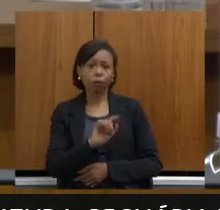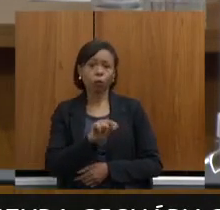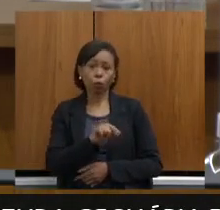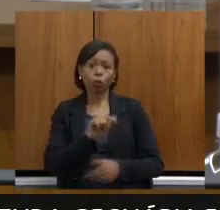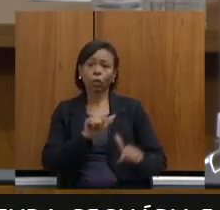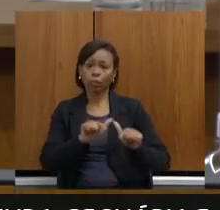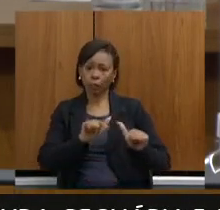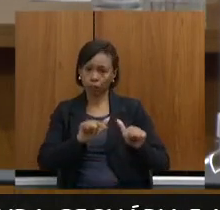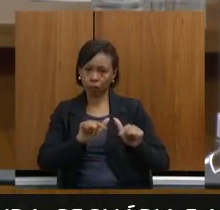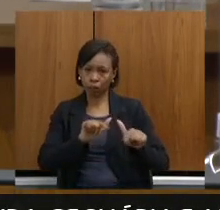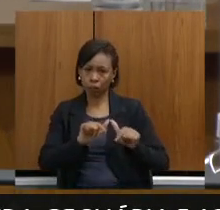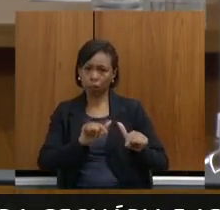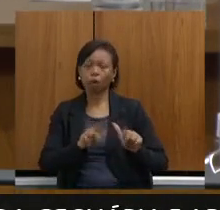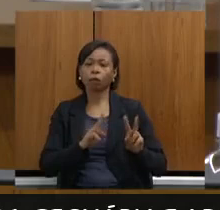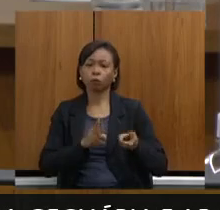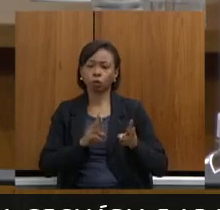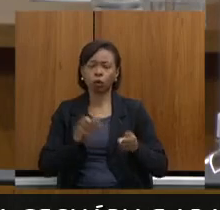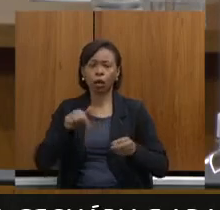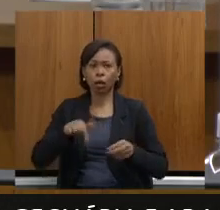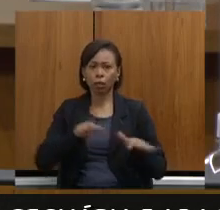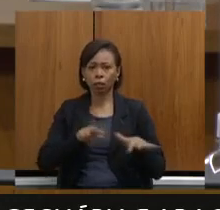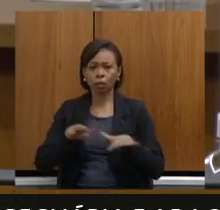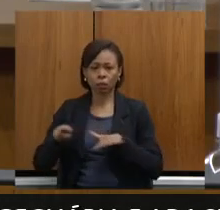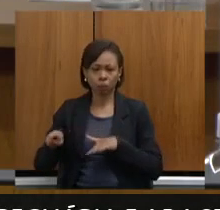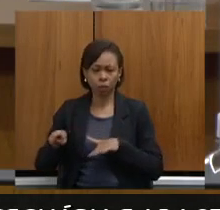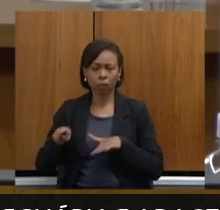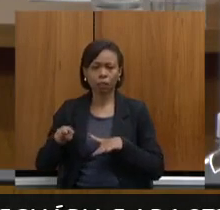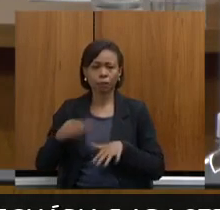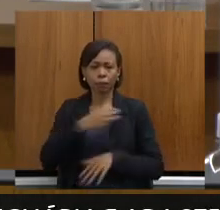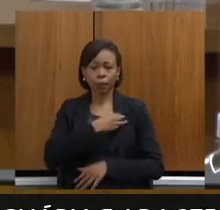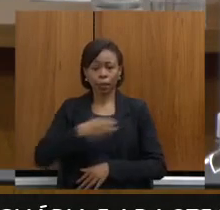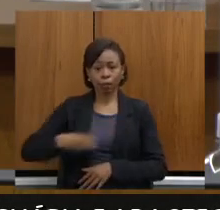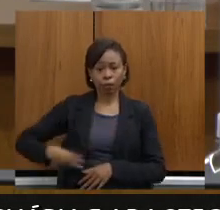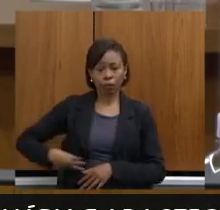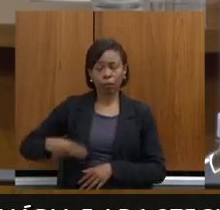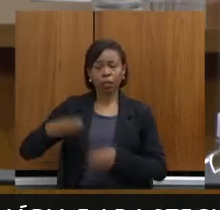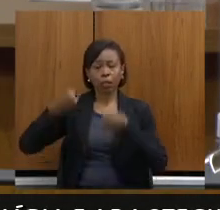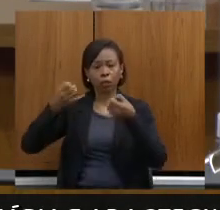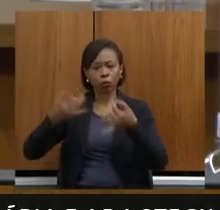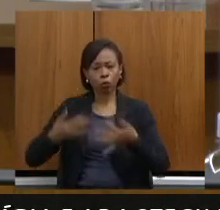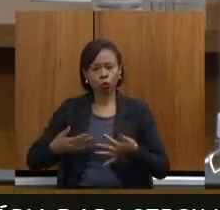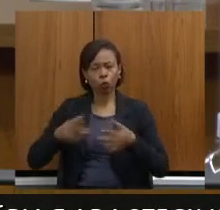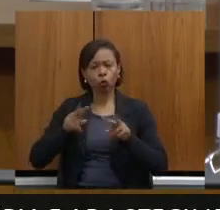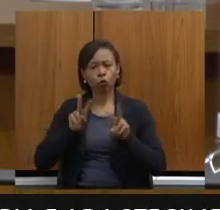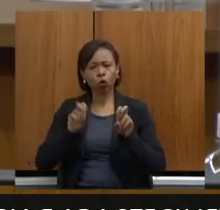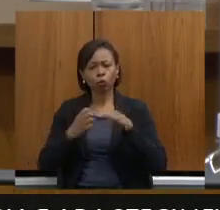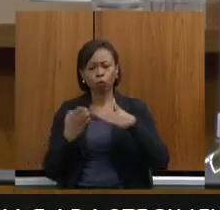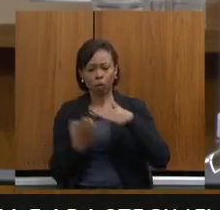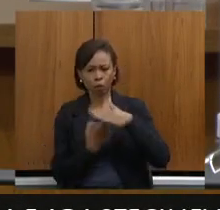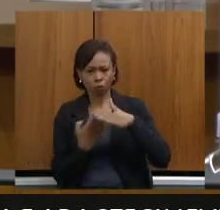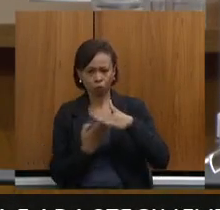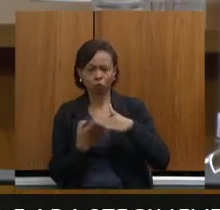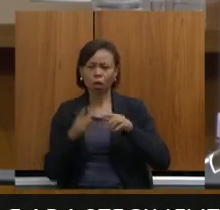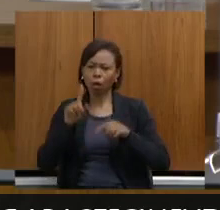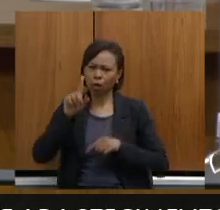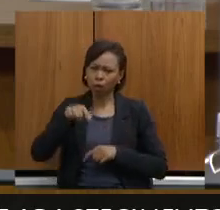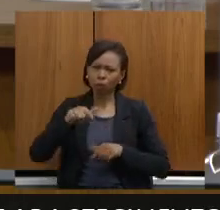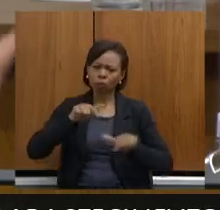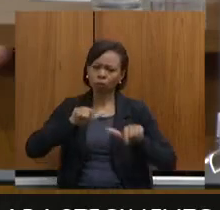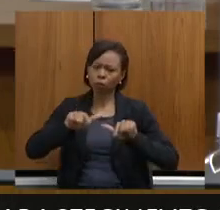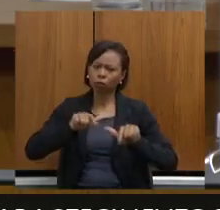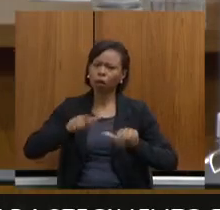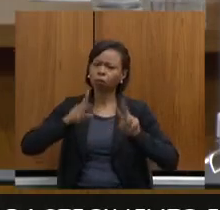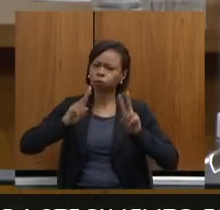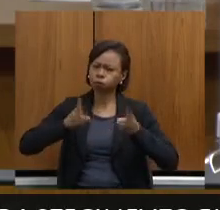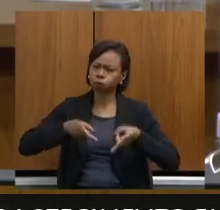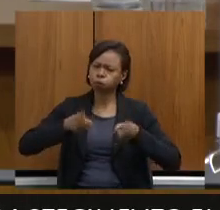a ministra fez uma publicação a respeito de consórcio tão trabalho contínuo de diálogo